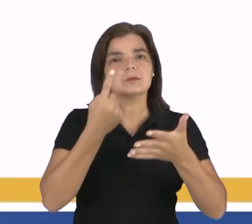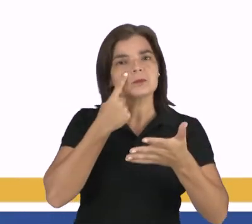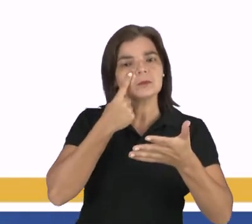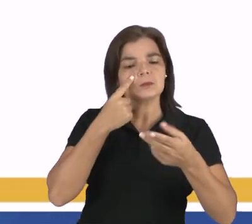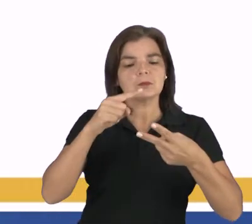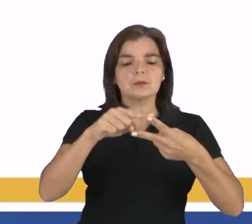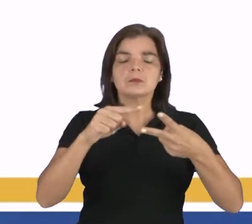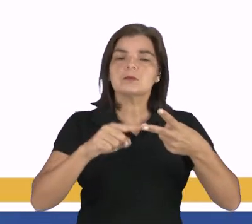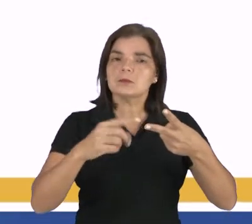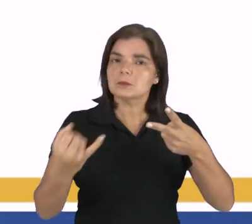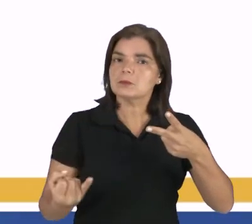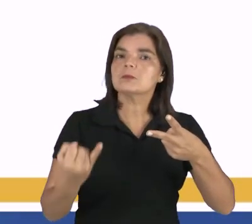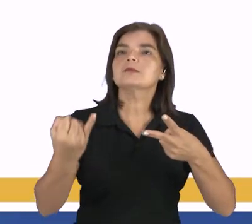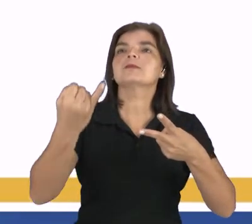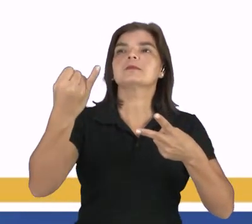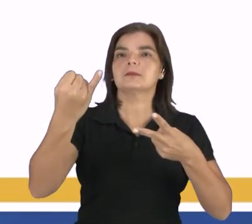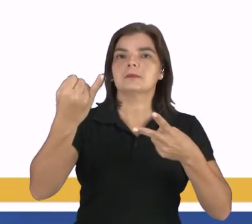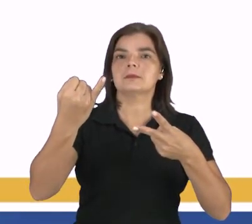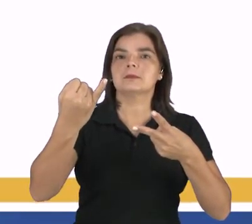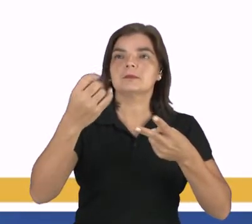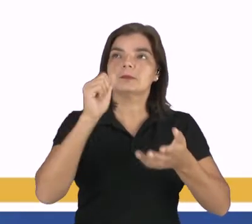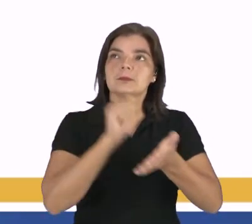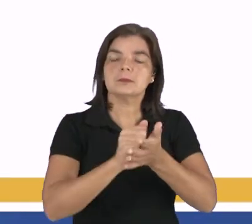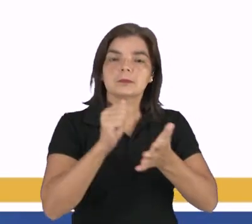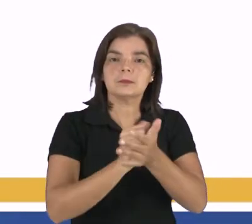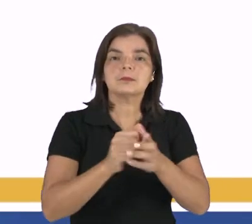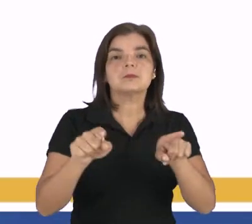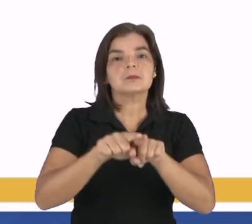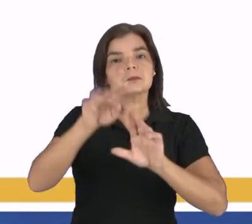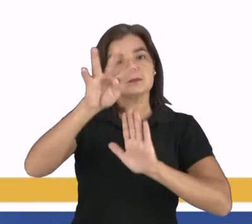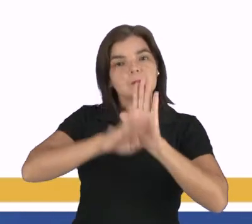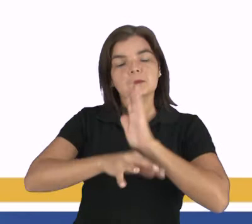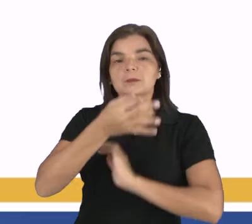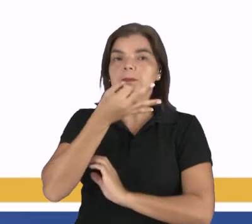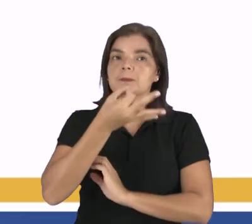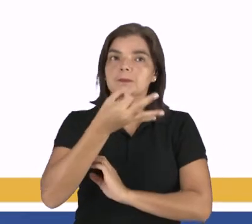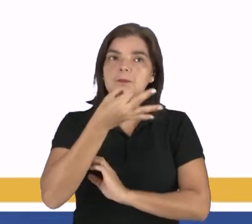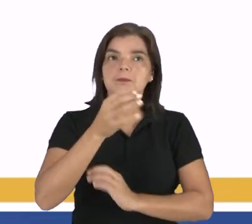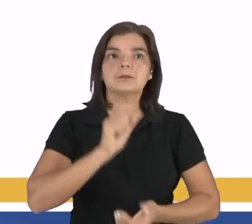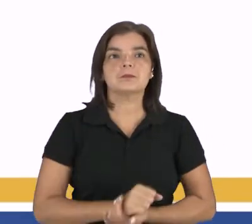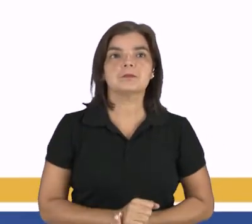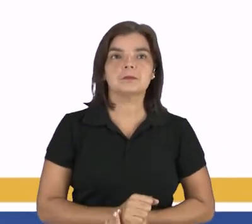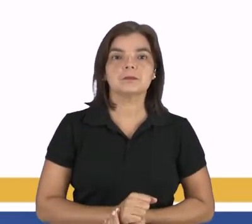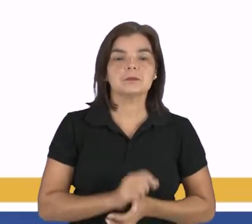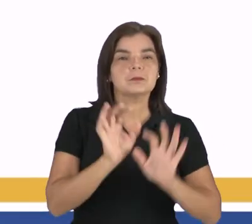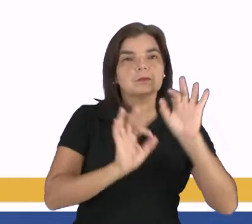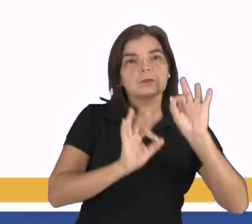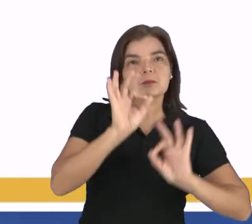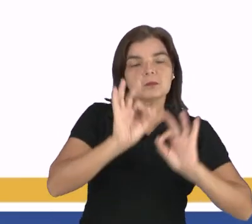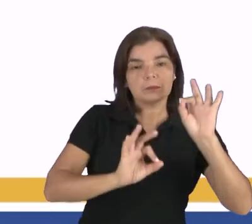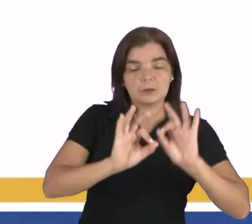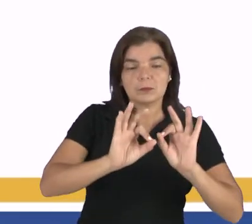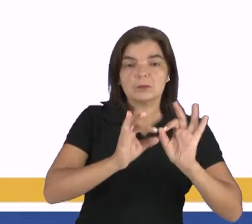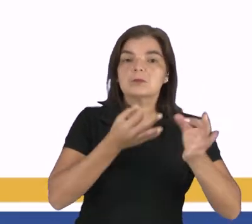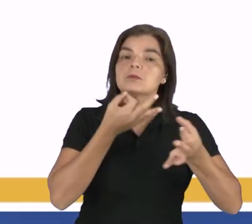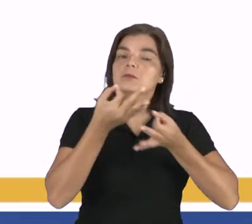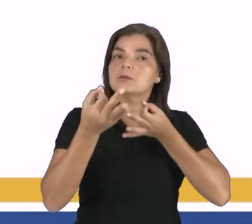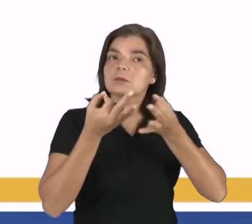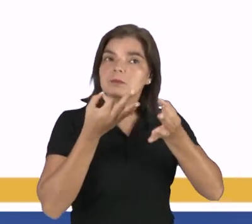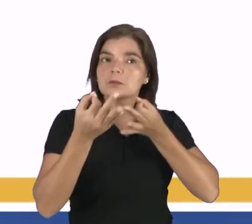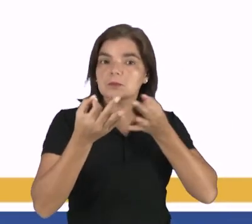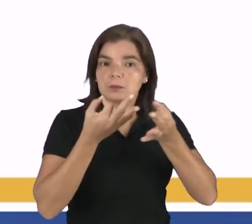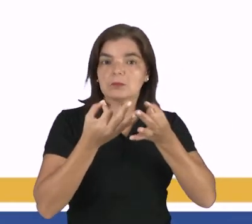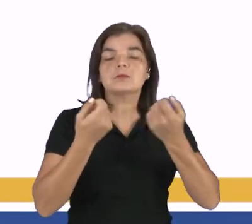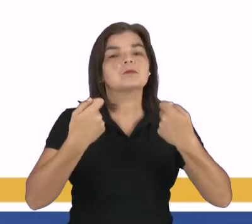observem dois aspectos fundamentais na escrita de textos de opinião. A organização desses